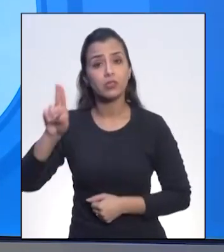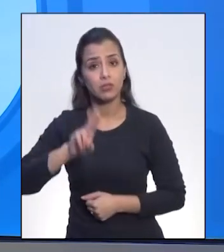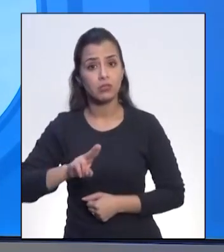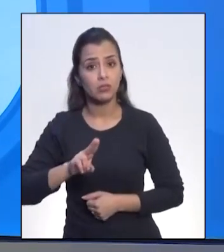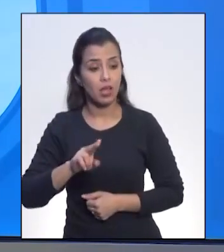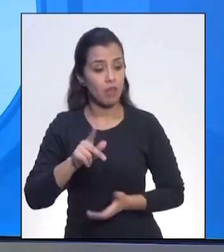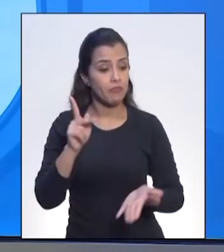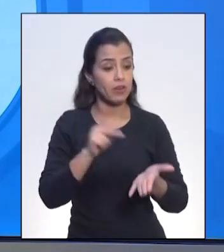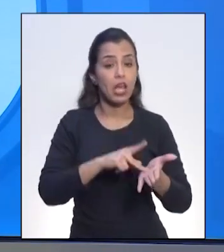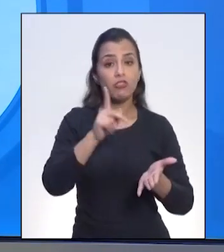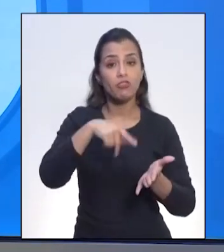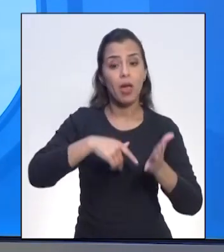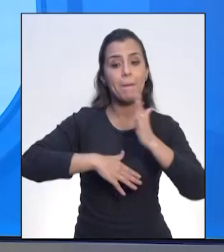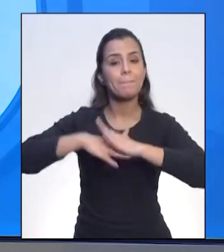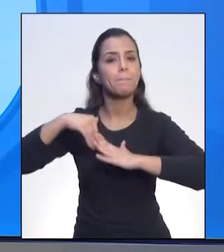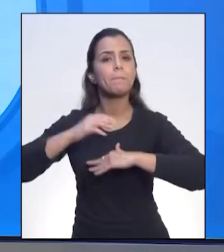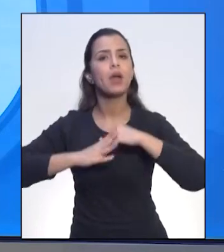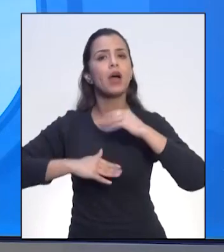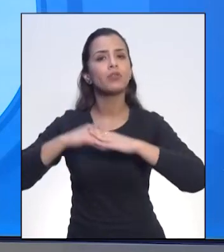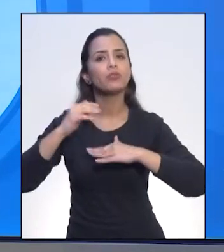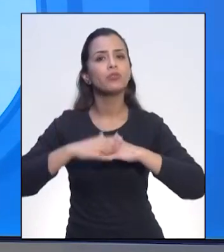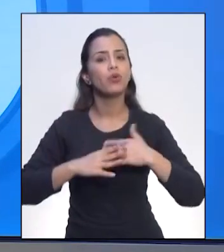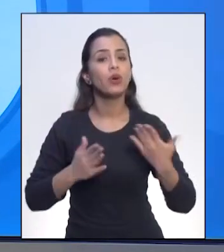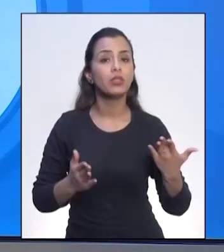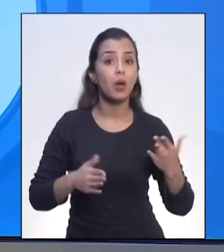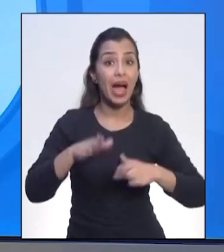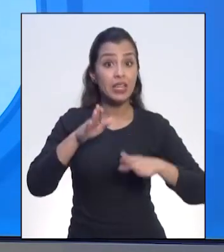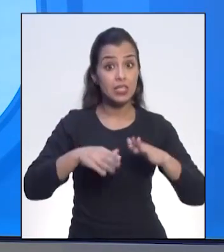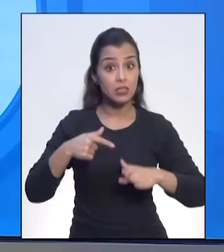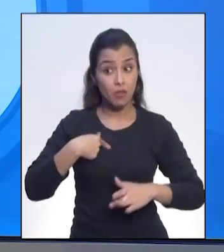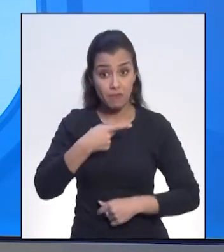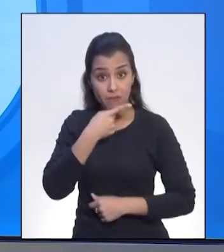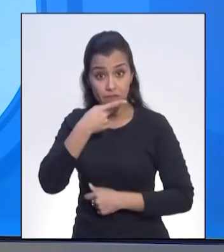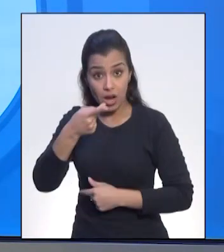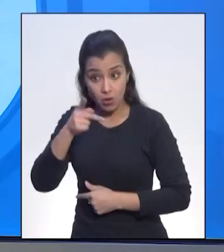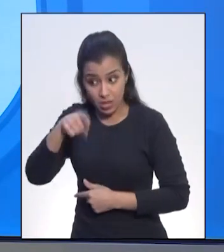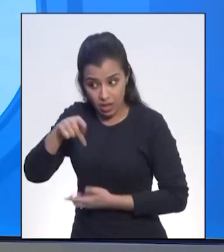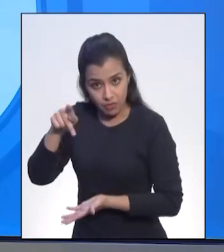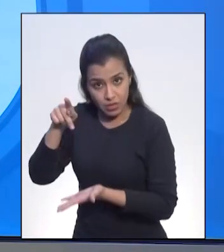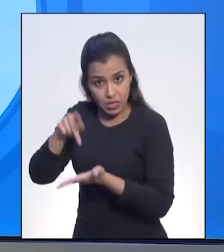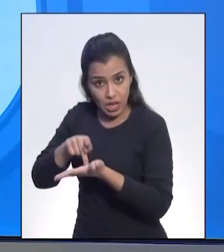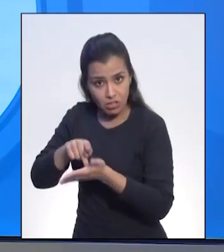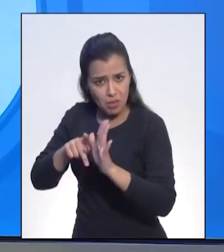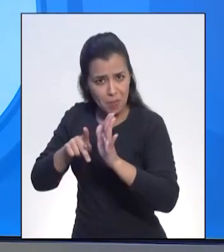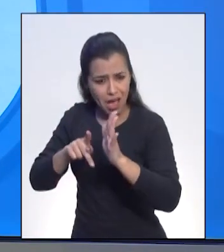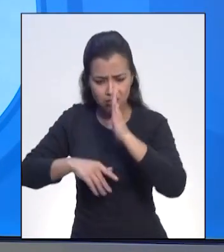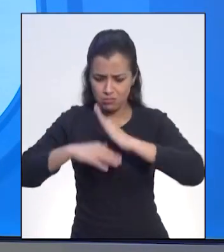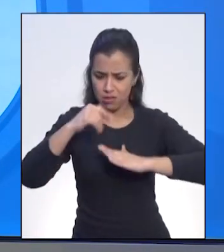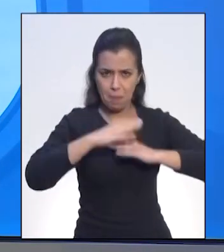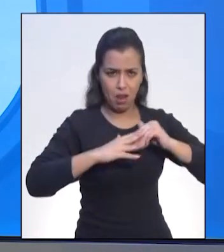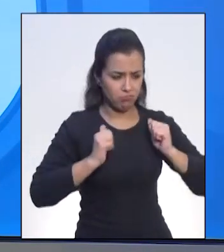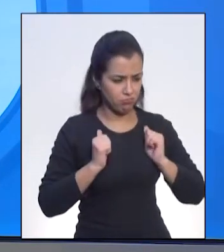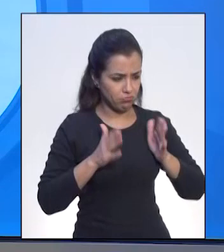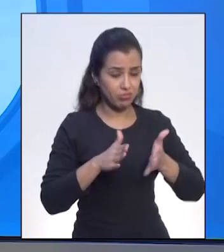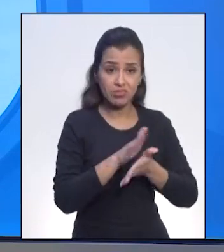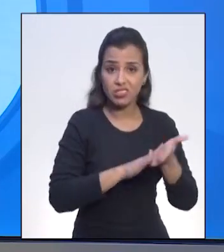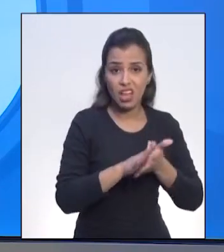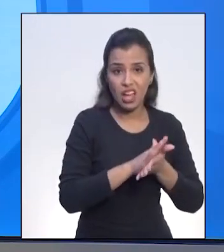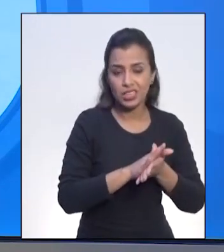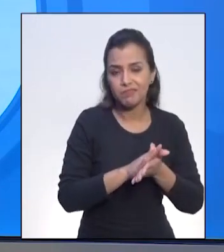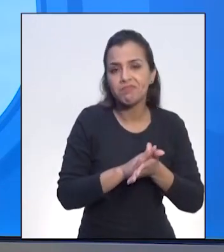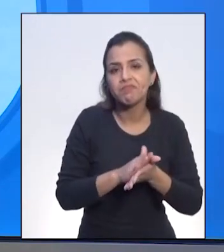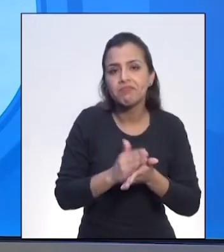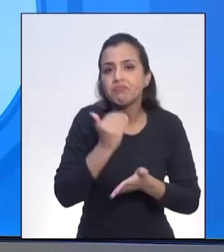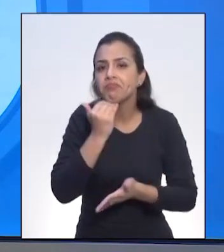que é prático. Por mais que eu diga que uma coisa é verdadeira, se ela não é prática, o que interessa é como as coisas acontecem